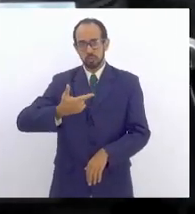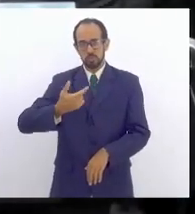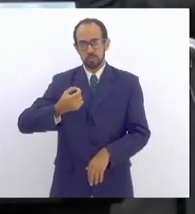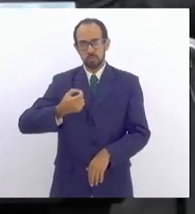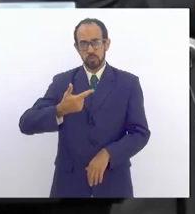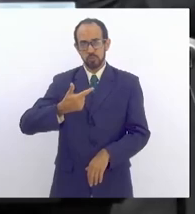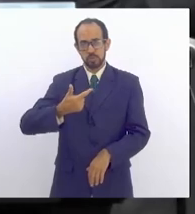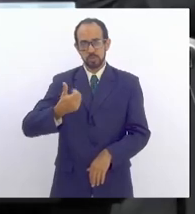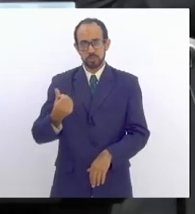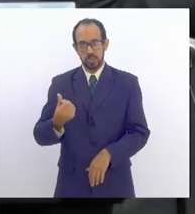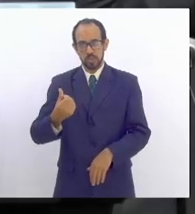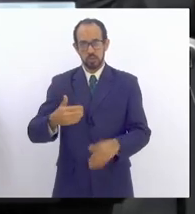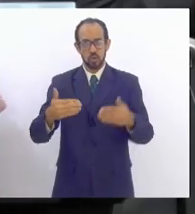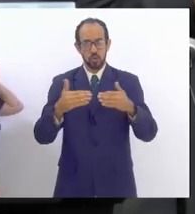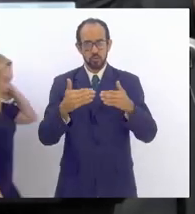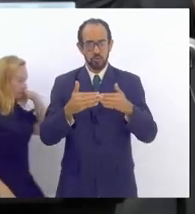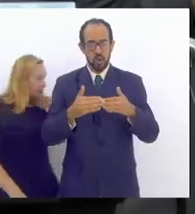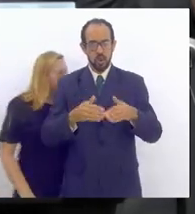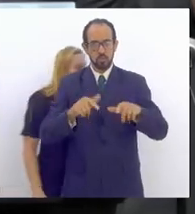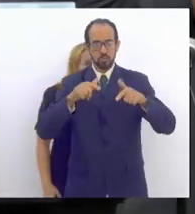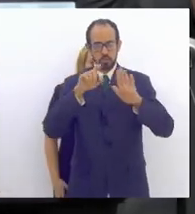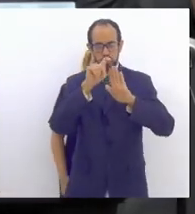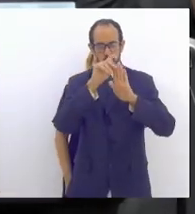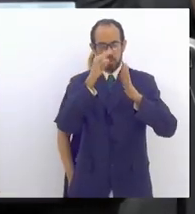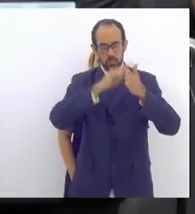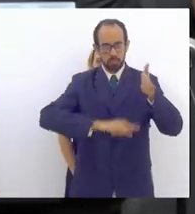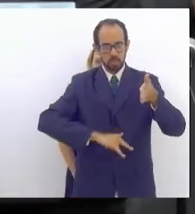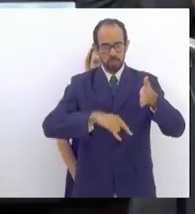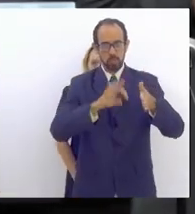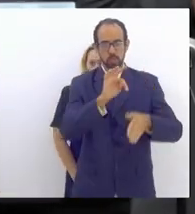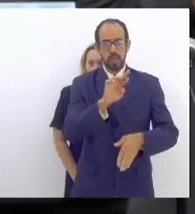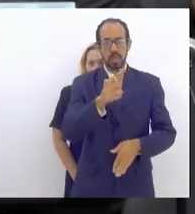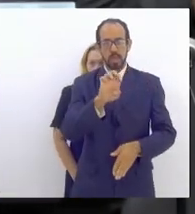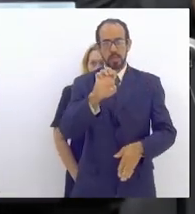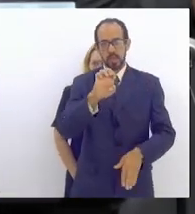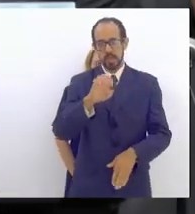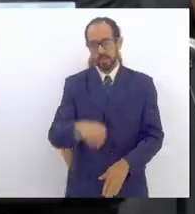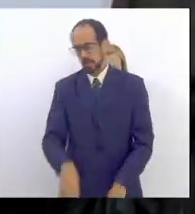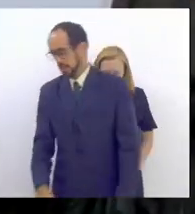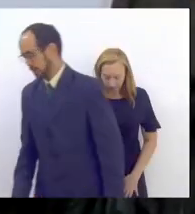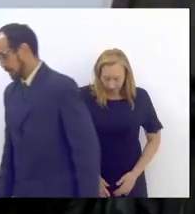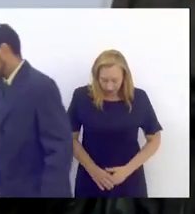conforme consta no diploma expedido pelo Tribunal Regional Eleitoral do Estado do Rio de Janeiro.